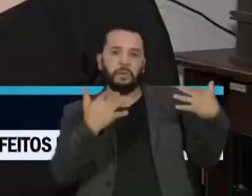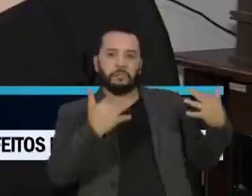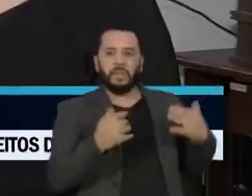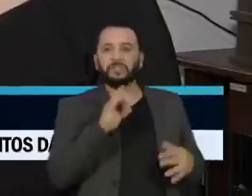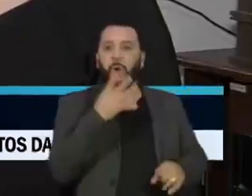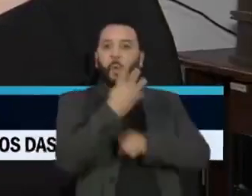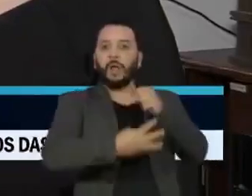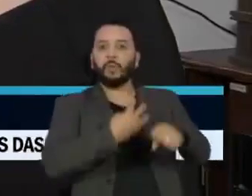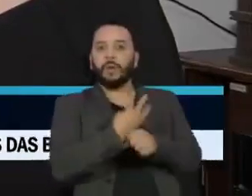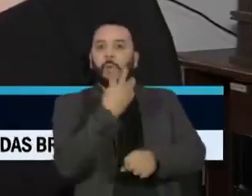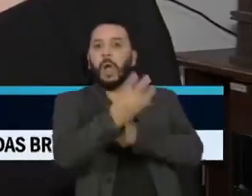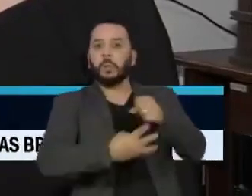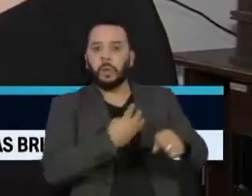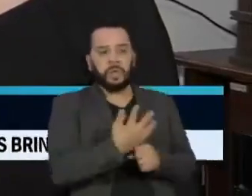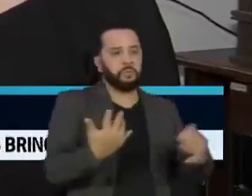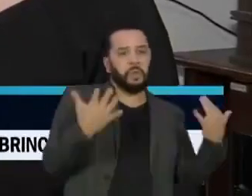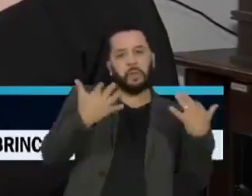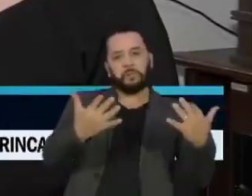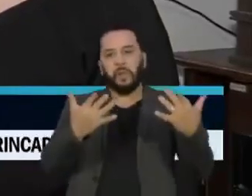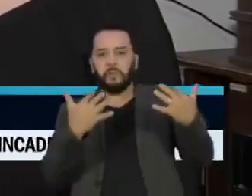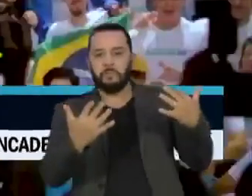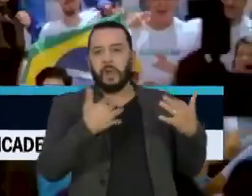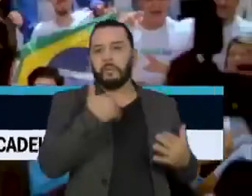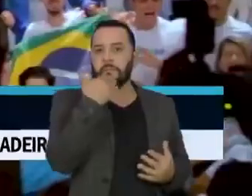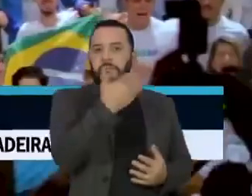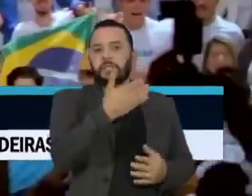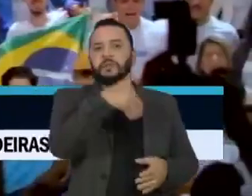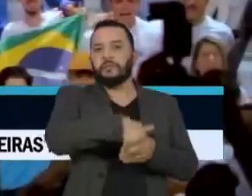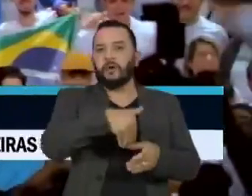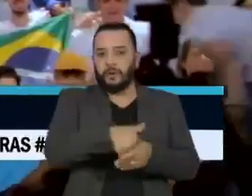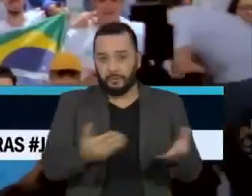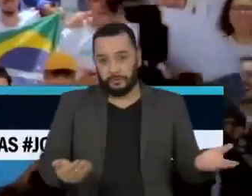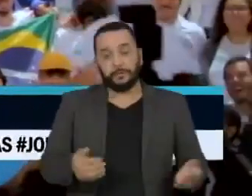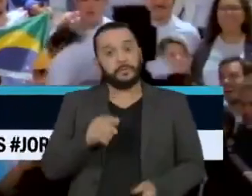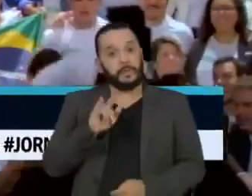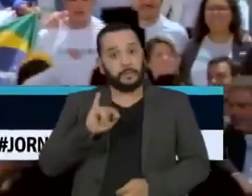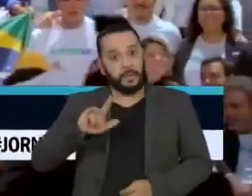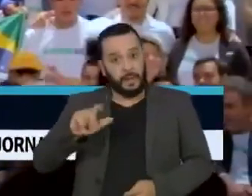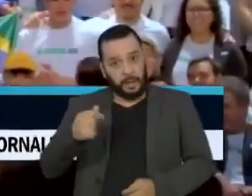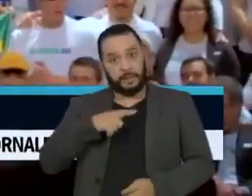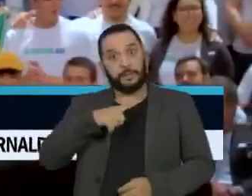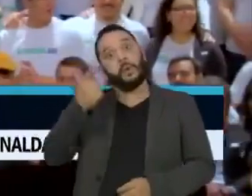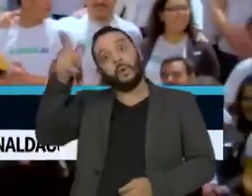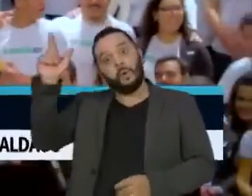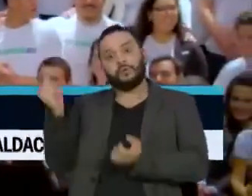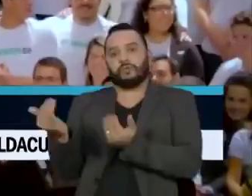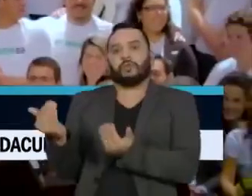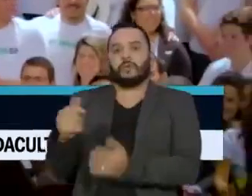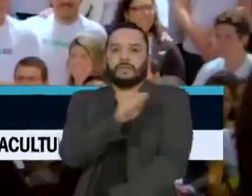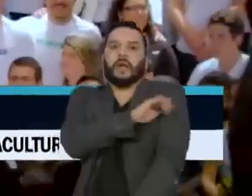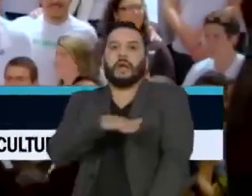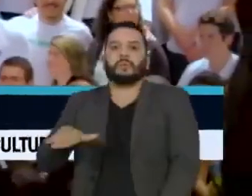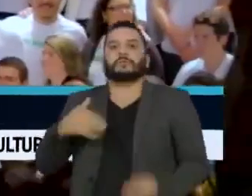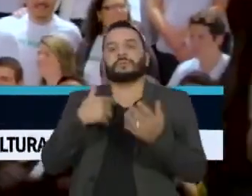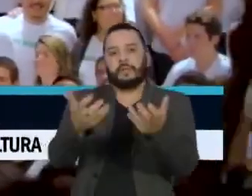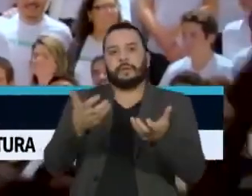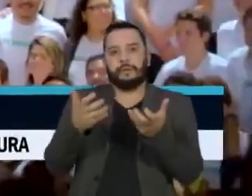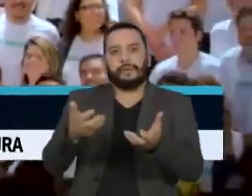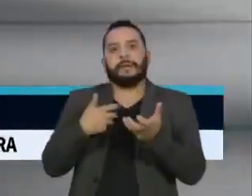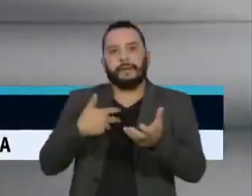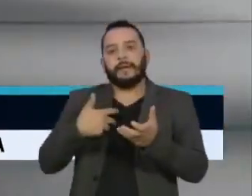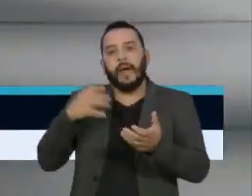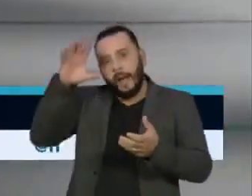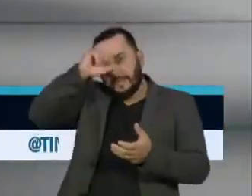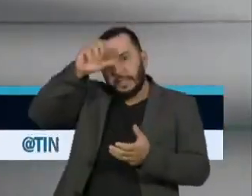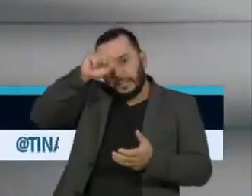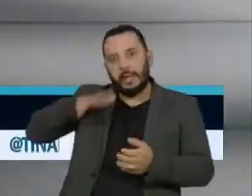de 4 em 4 anos para asfaltar a sua rua e pedir voto. Assim como a Gabriela, centenas de outros jovens estudantes buscam cada vez mais